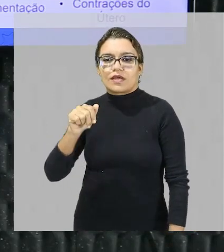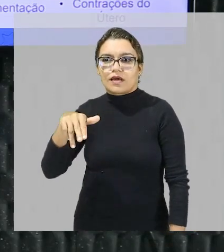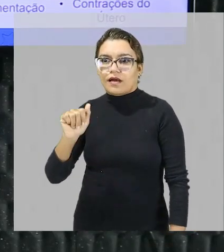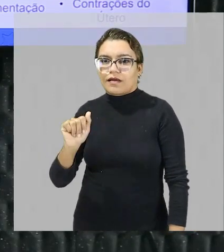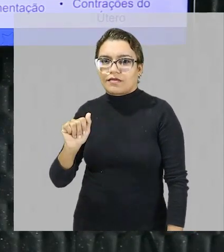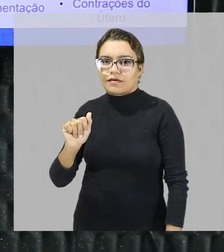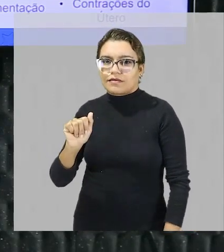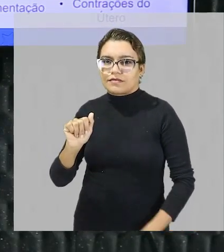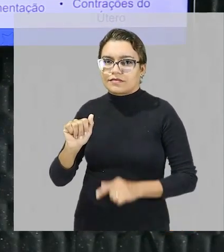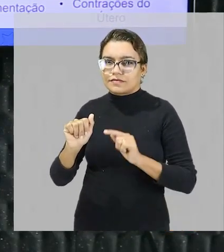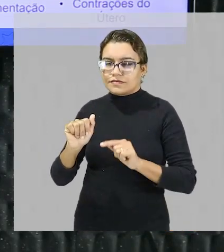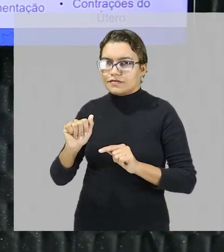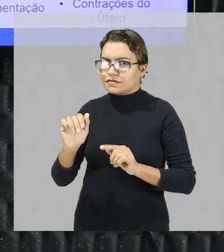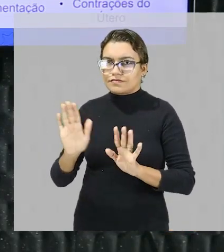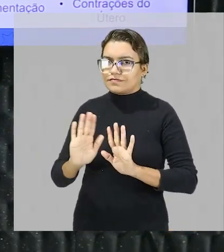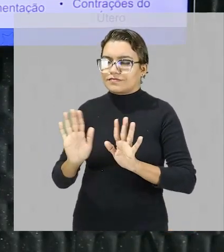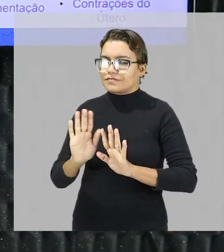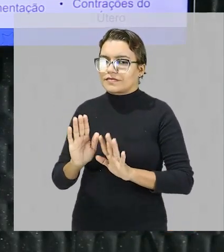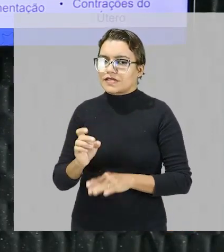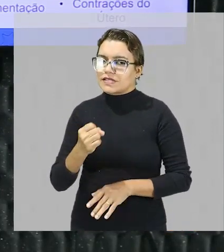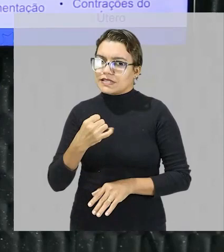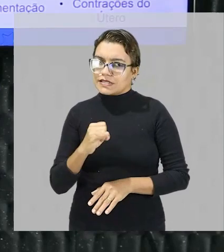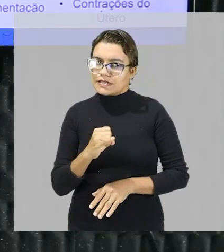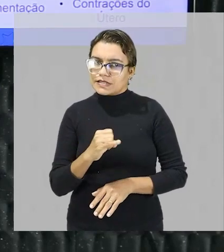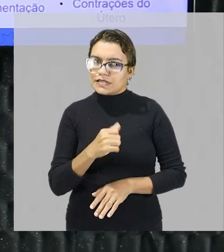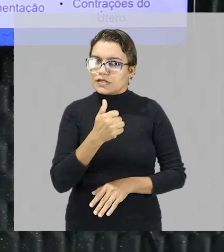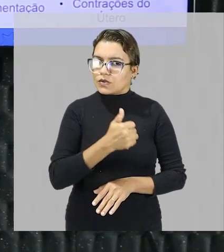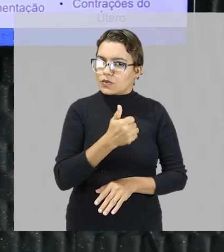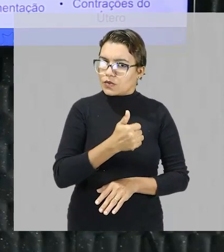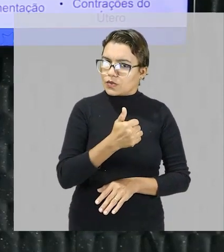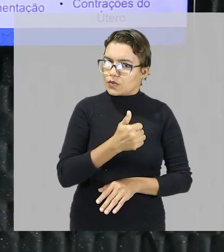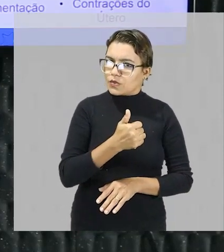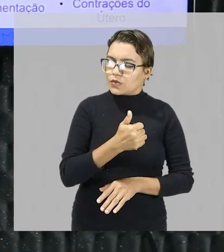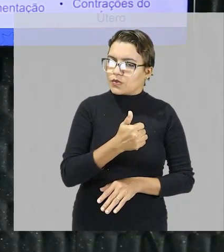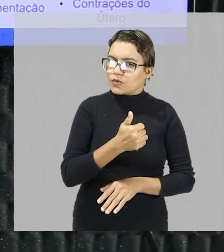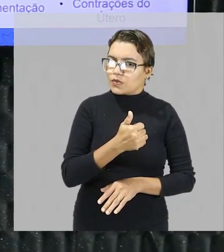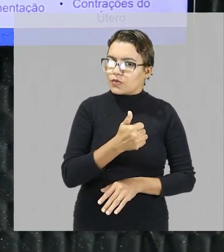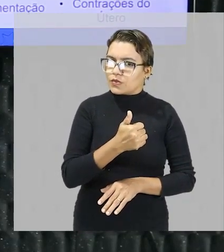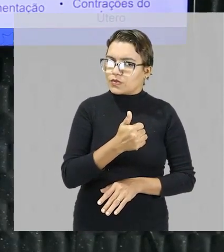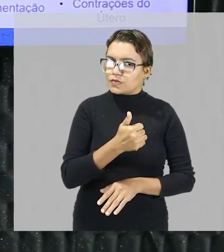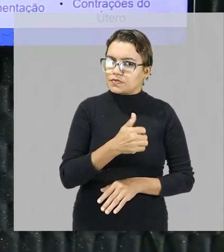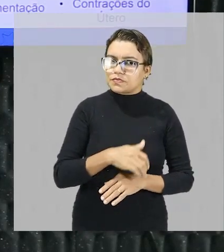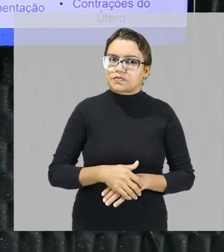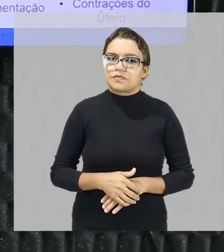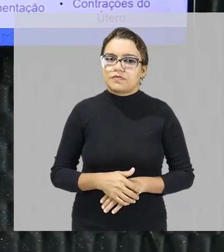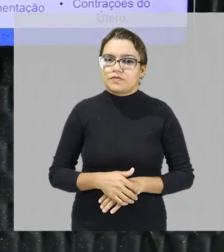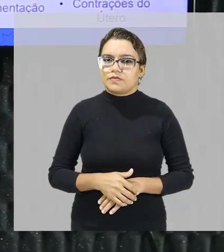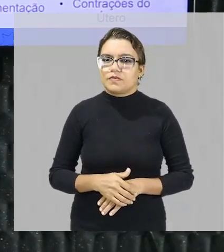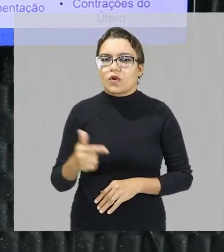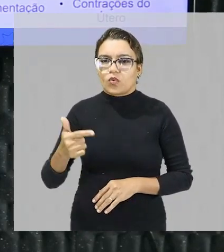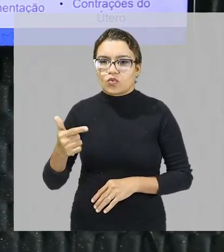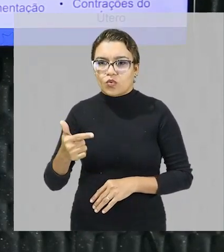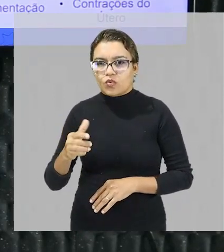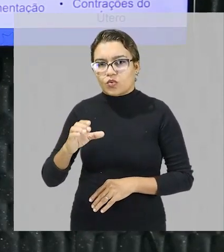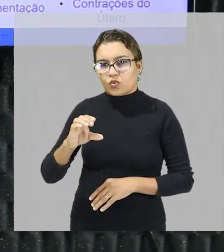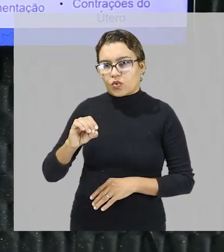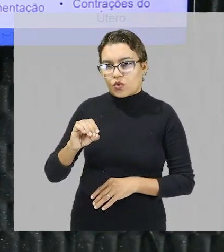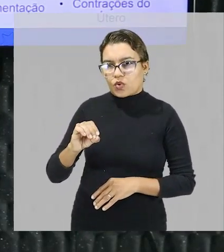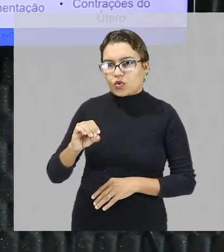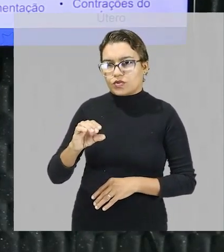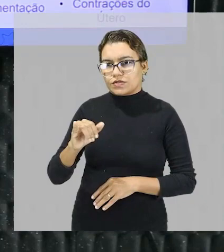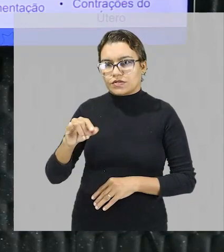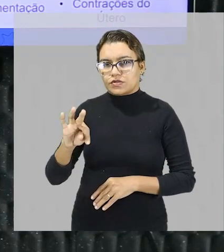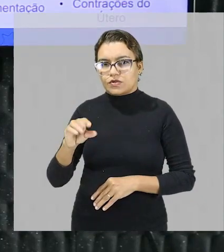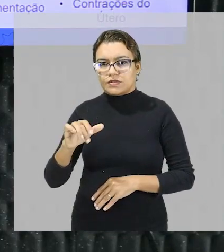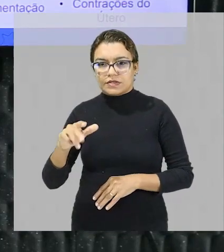LH, se o gráfico 1 referir-se aos níveis de LH e o gráfico 2 aos níveis de ocitocina, Juliana